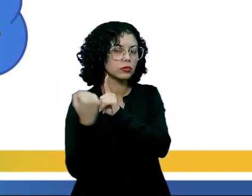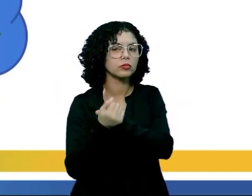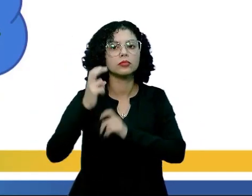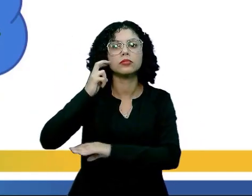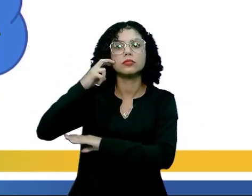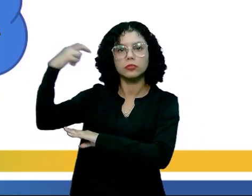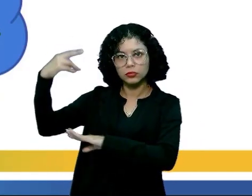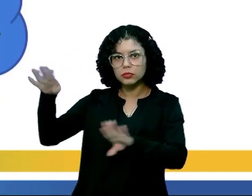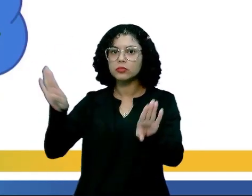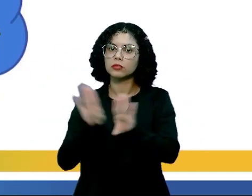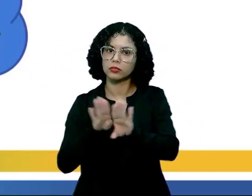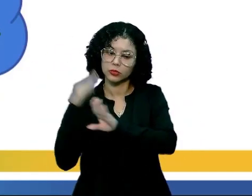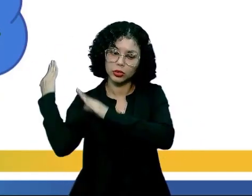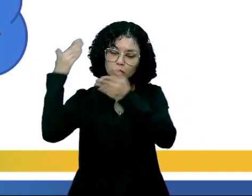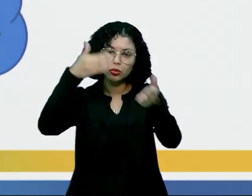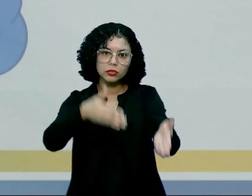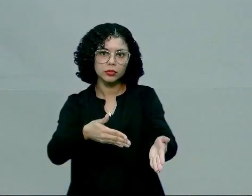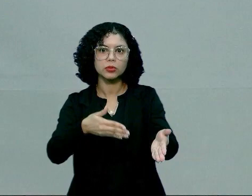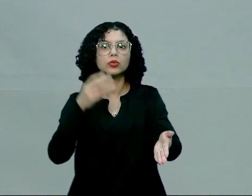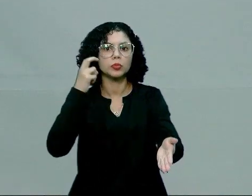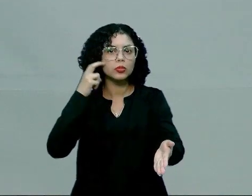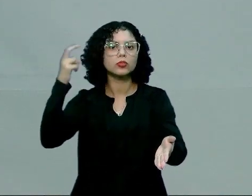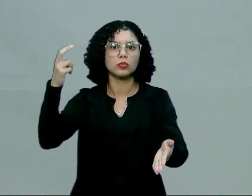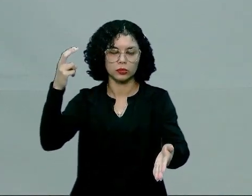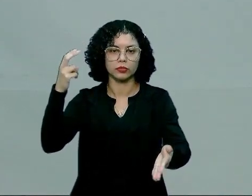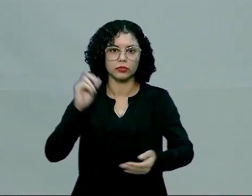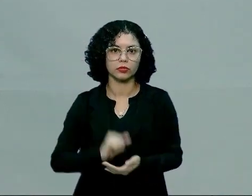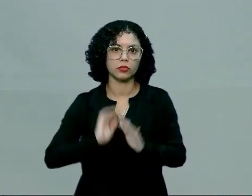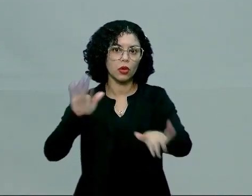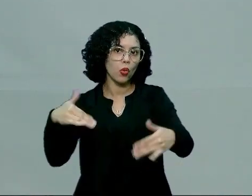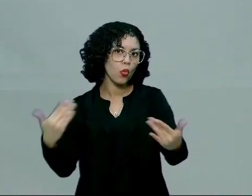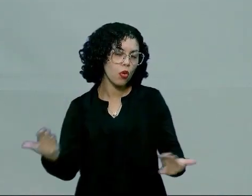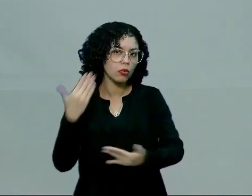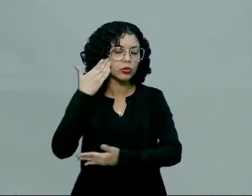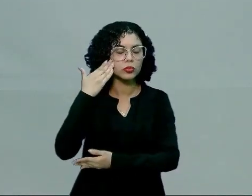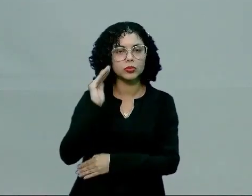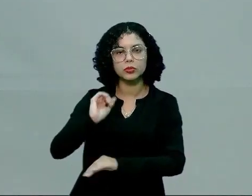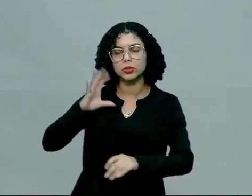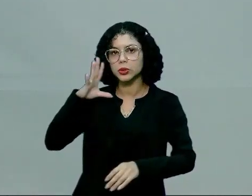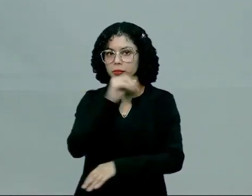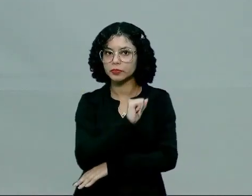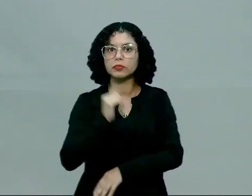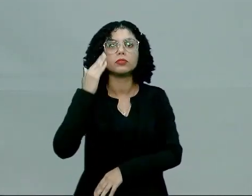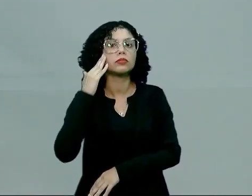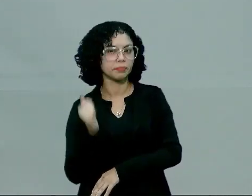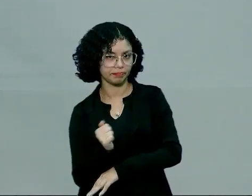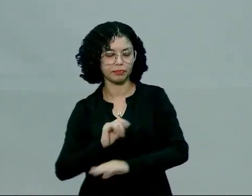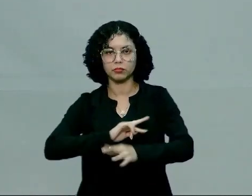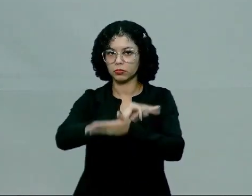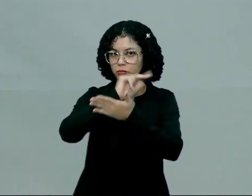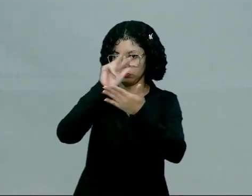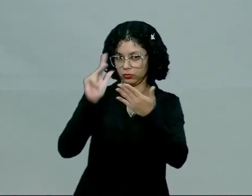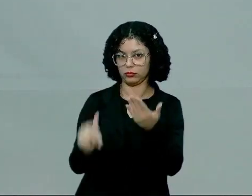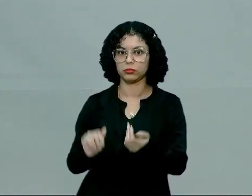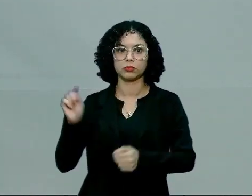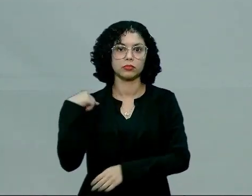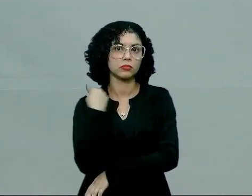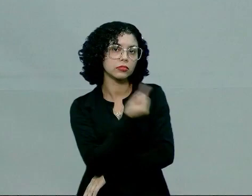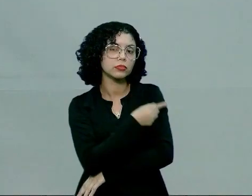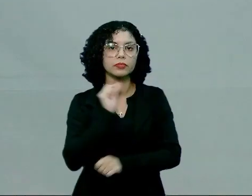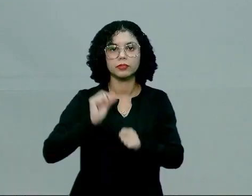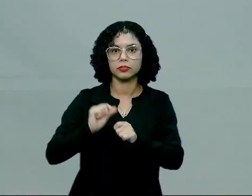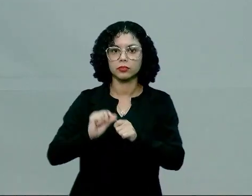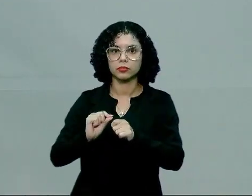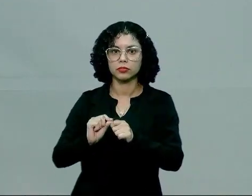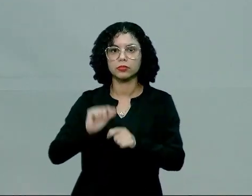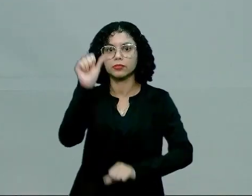sociedade que vão nos Direcionar para onde pra cultura Qual é a compreensão rápida a gente tem saberes diversos que a gente faz por meio